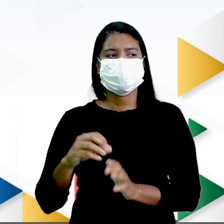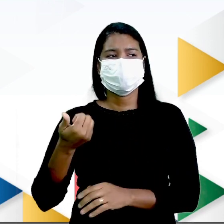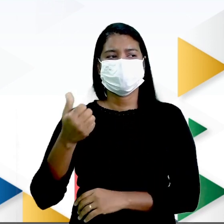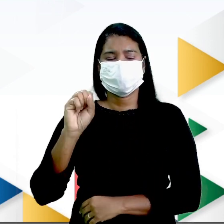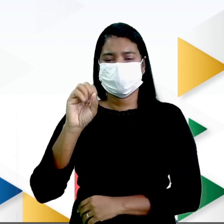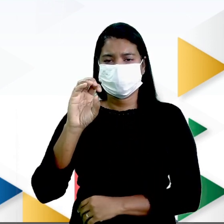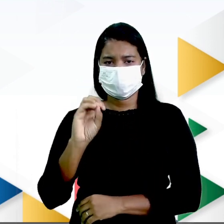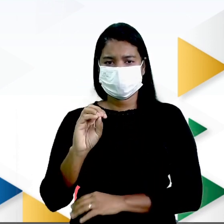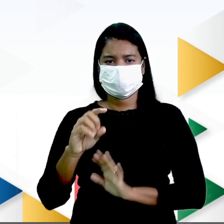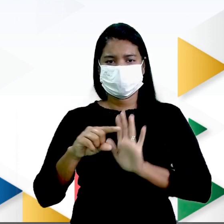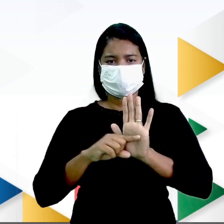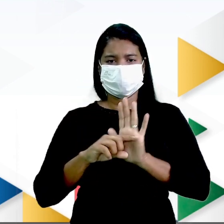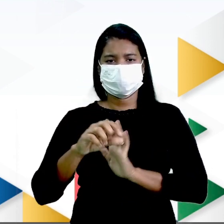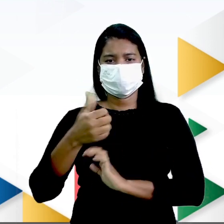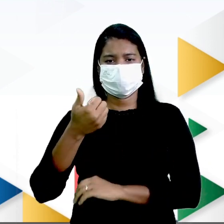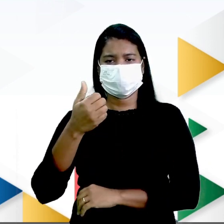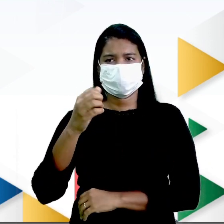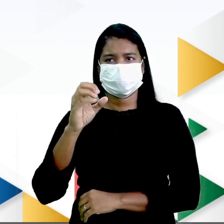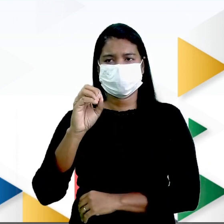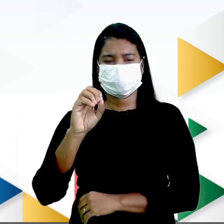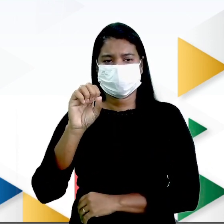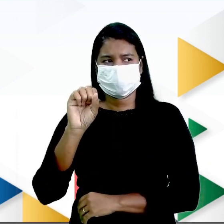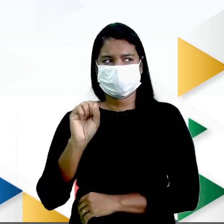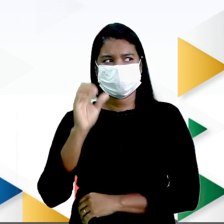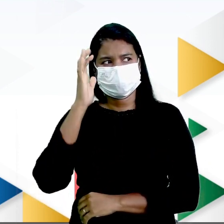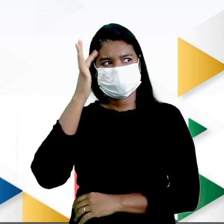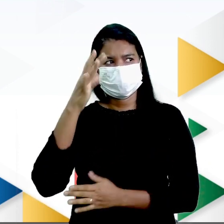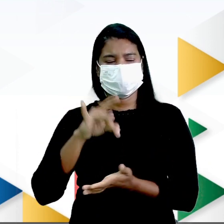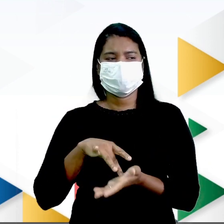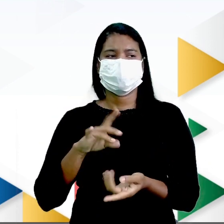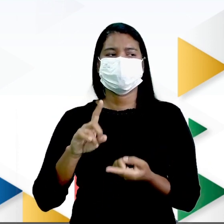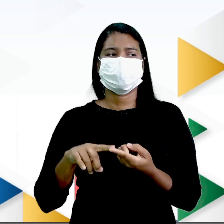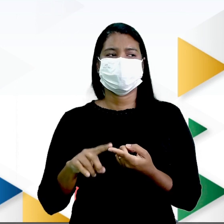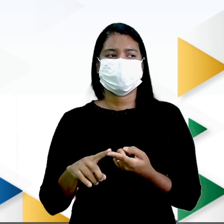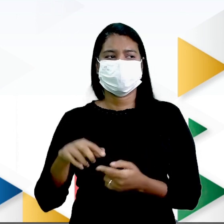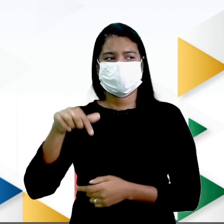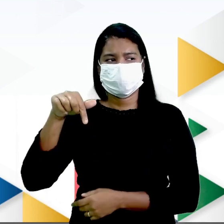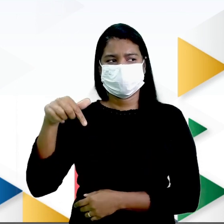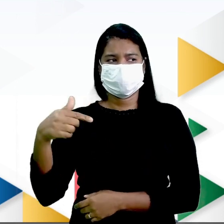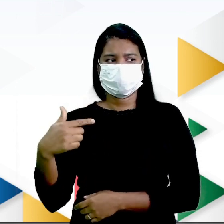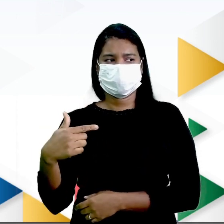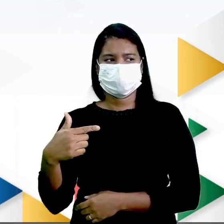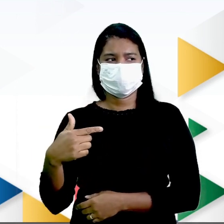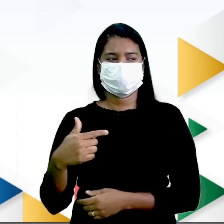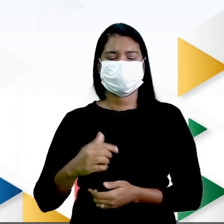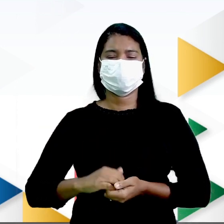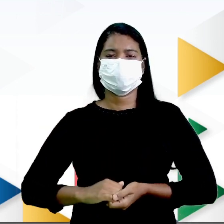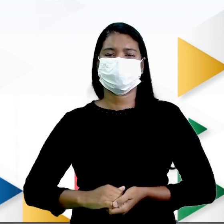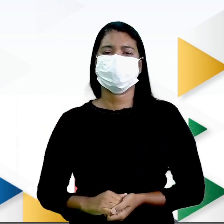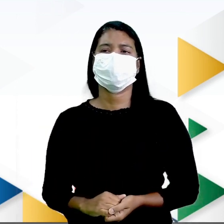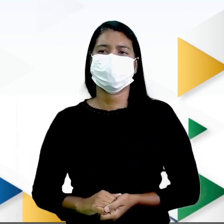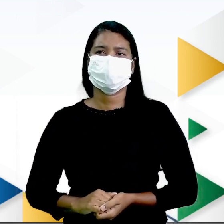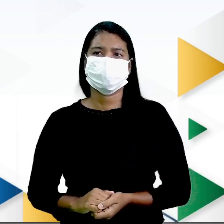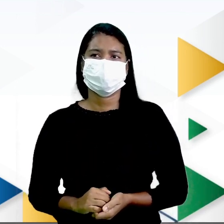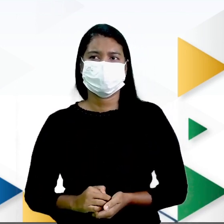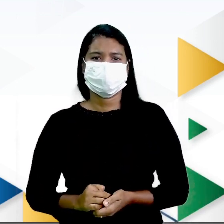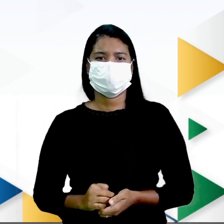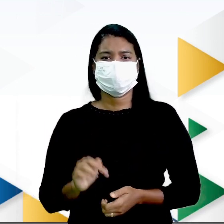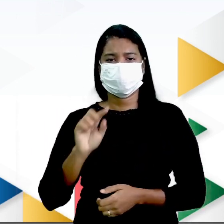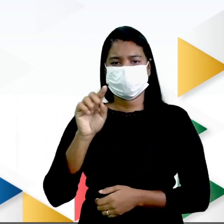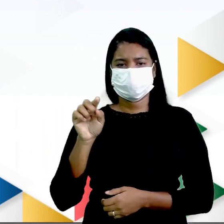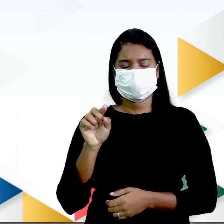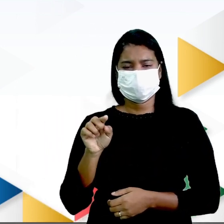180 menos 108 é que é a solução, 72 graus, beleza? Então, essa interrogação